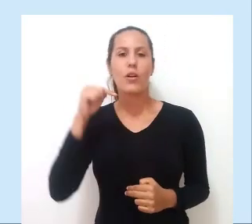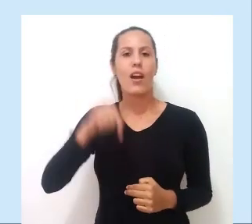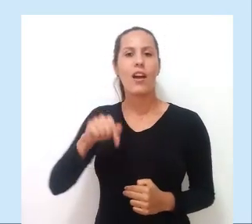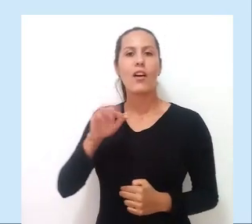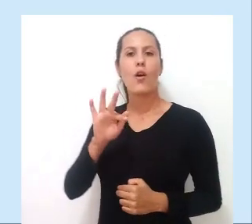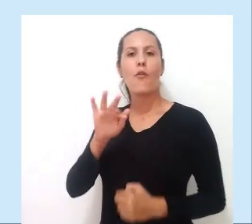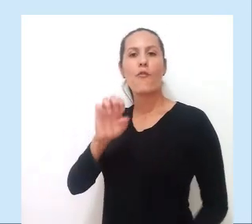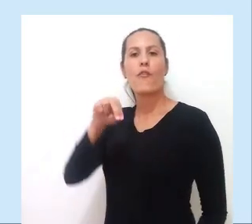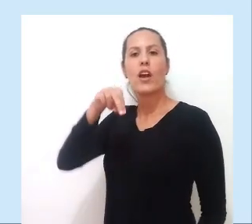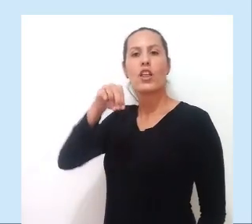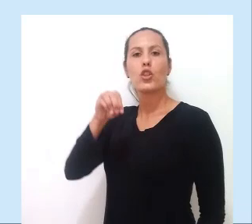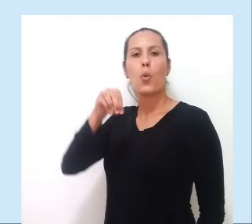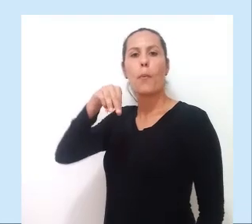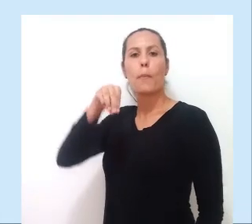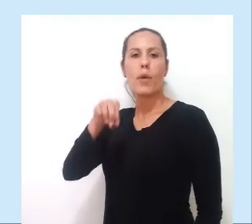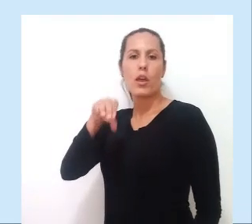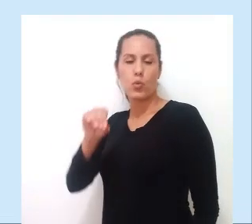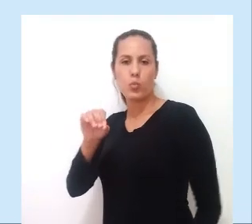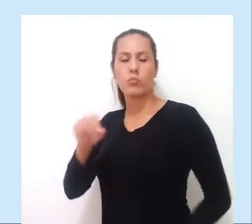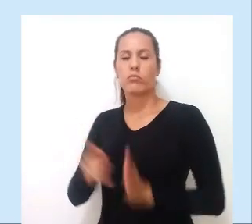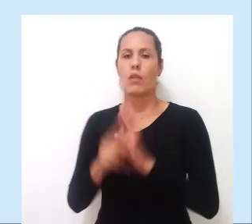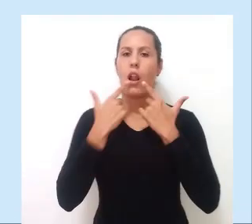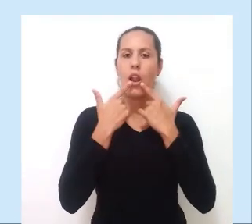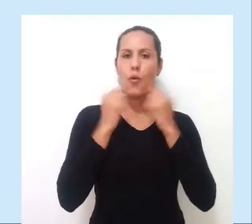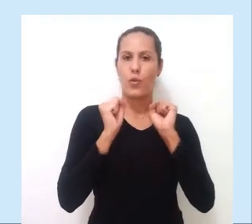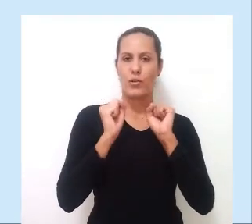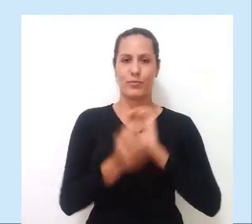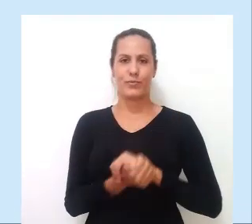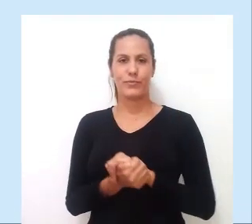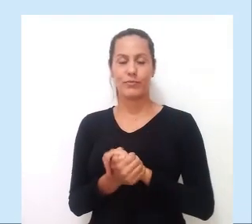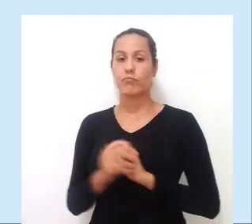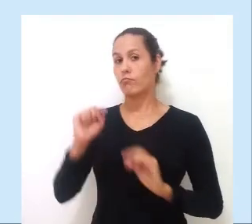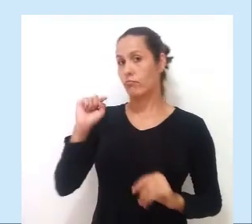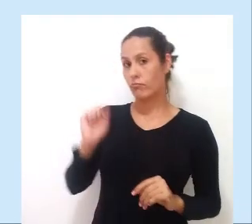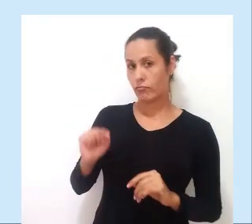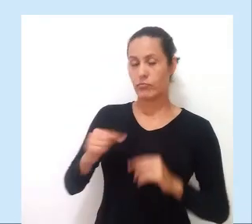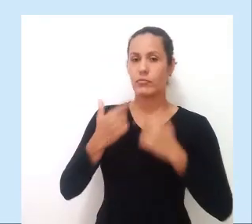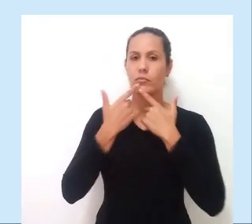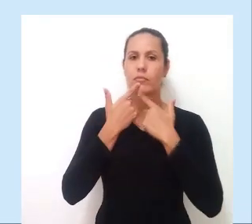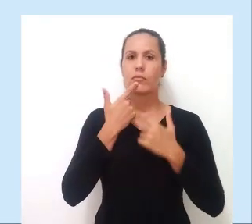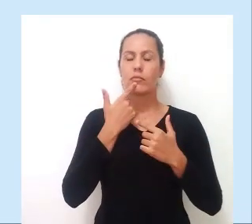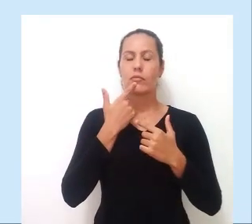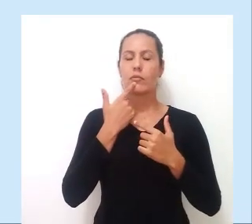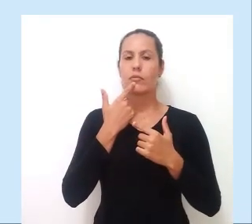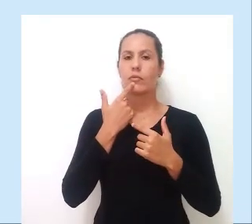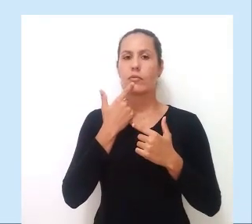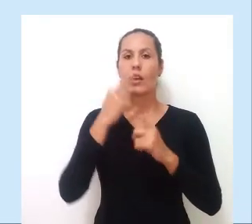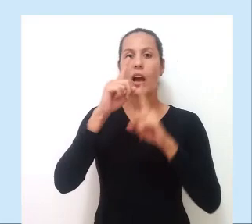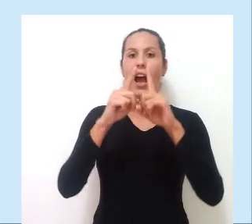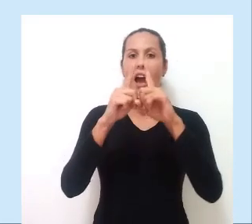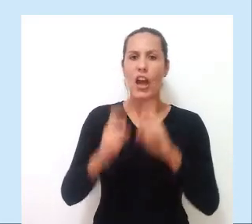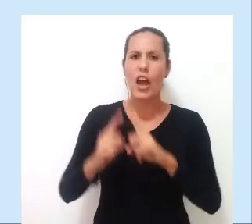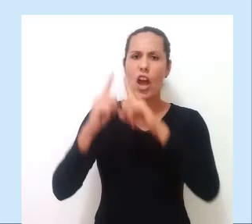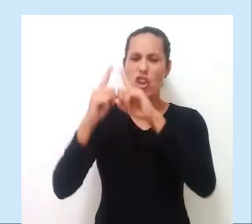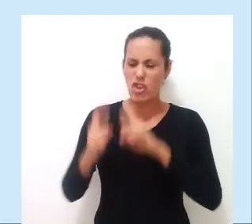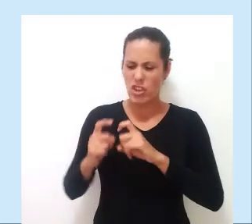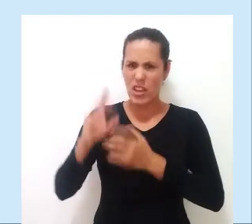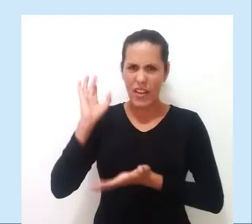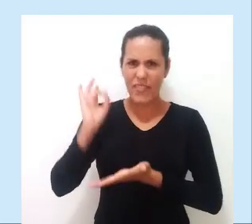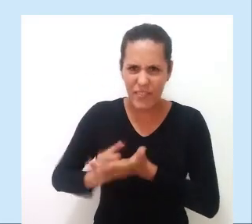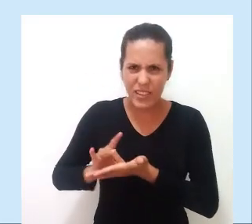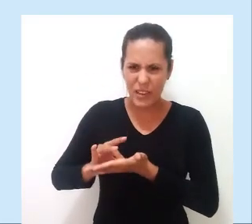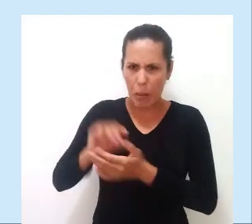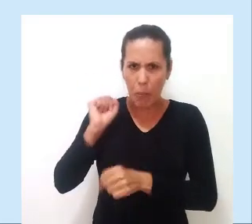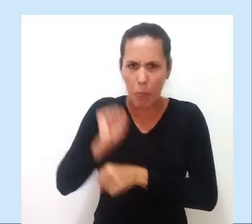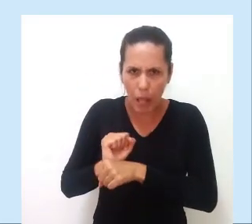um fenômeno linguístico. Então, a gíria, ela também vai mudando de acordo com o tempo. Ela não